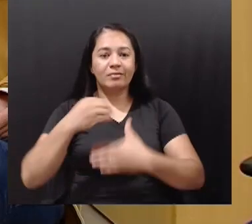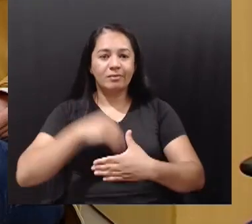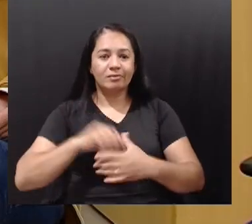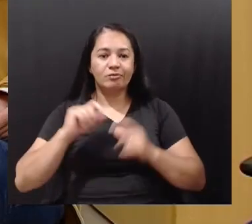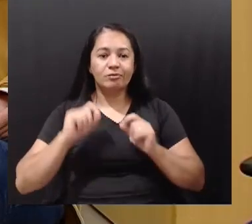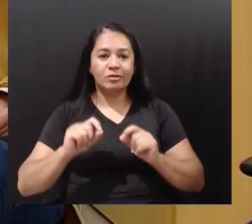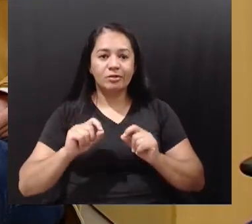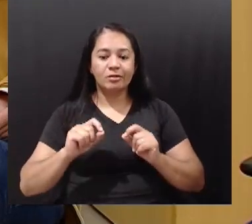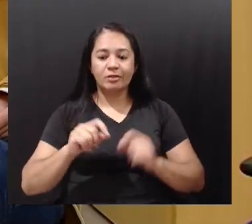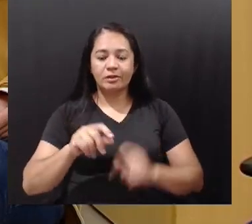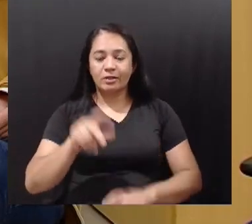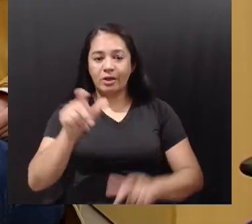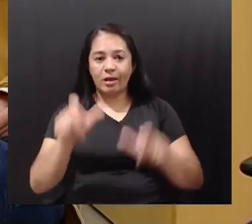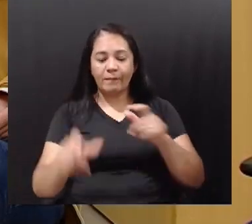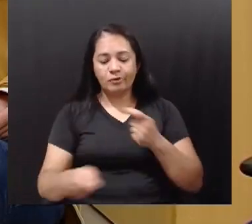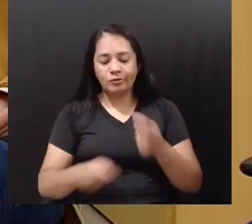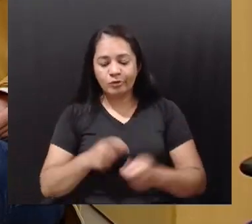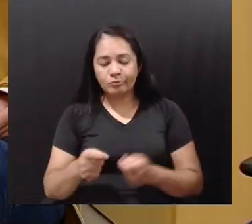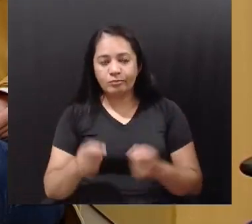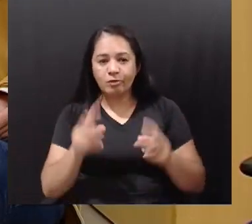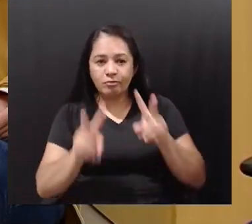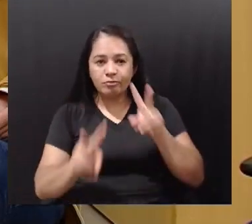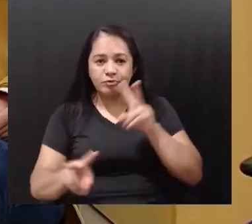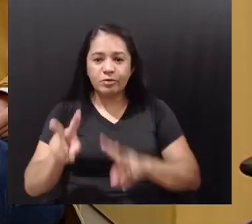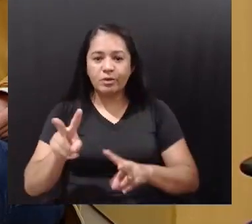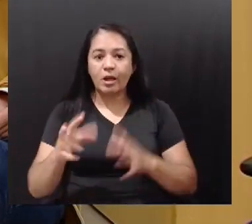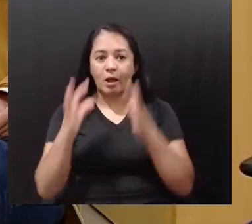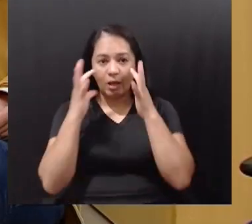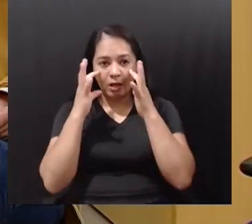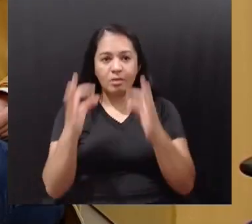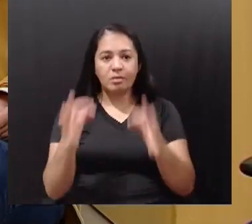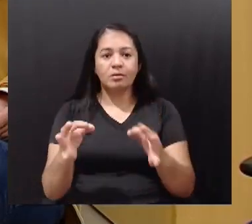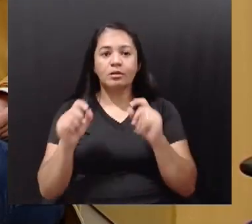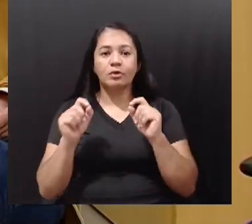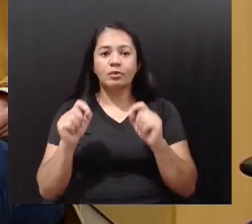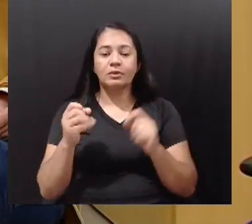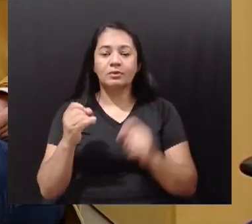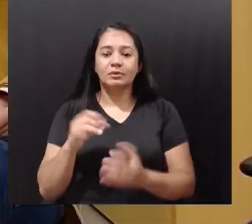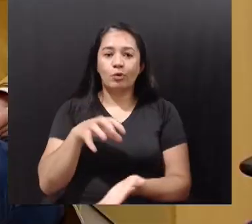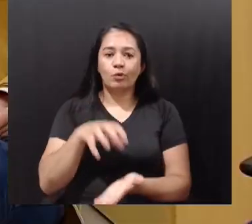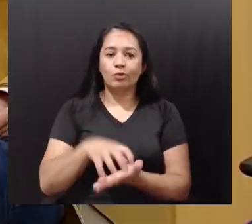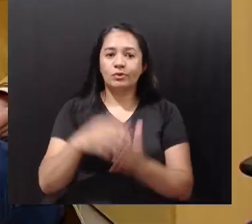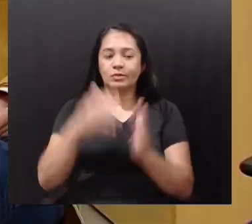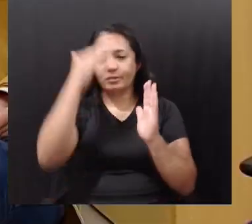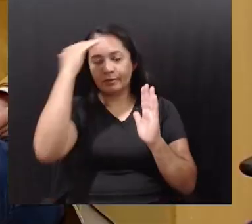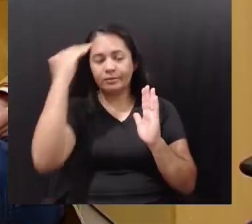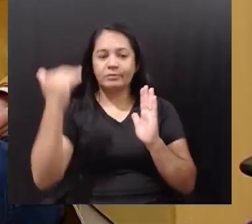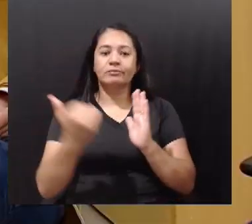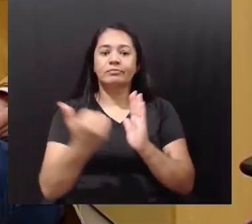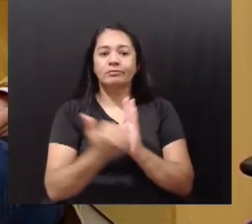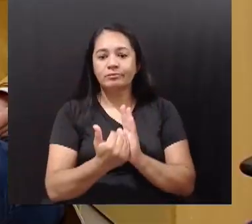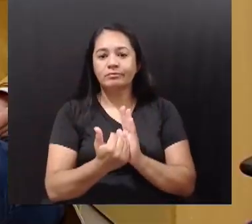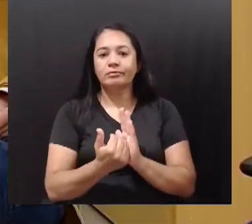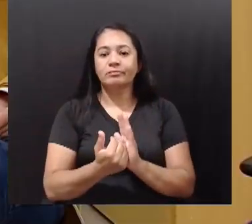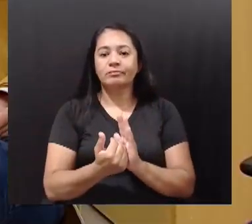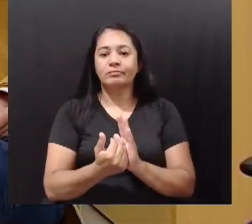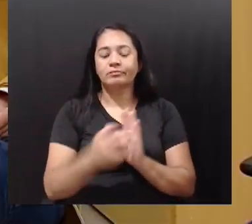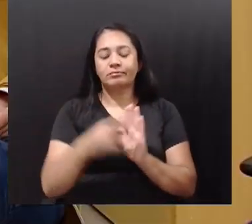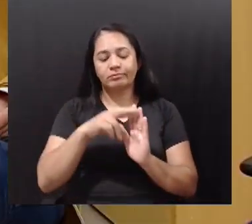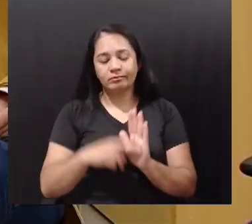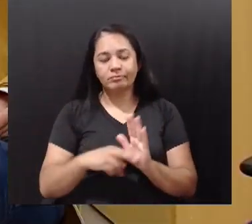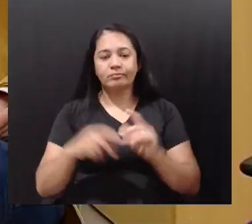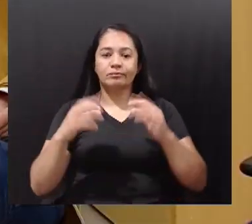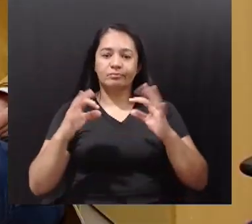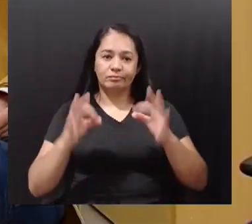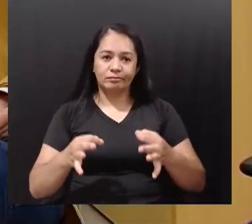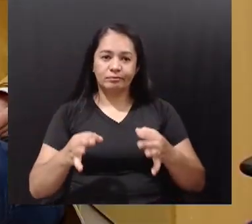ali verificar e atentar para ver se o setor está cumprindo com esses regulamentos, com essas regras próprias do setor, né?